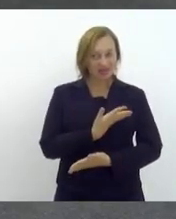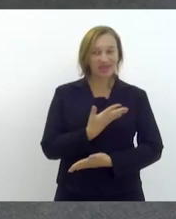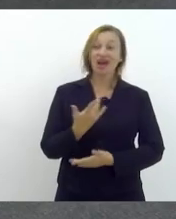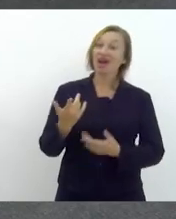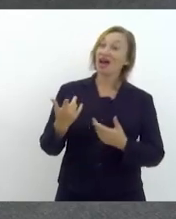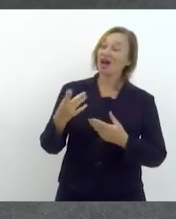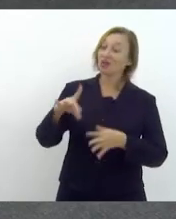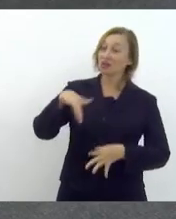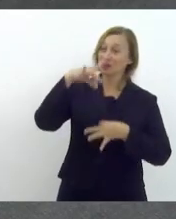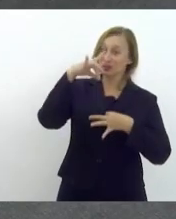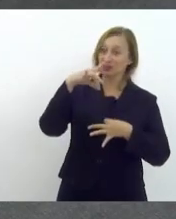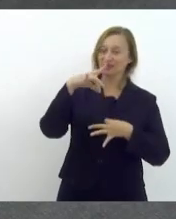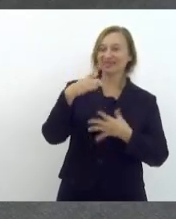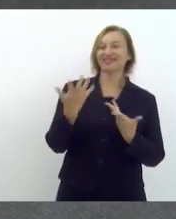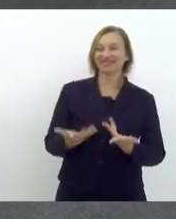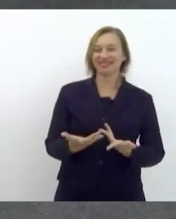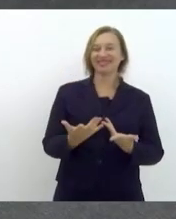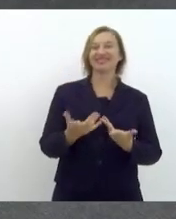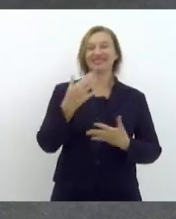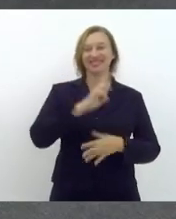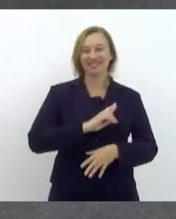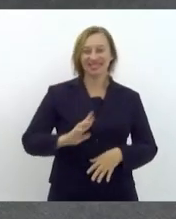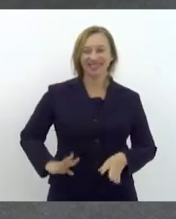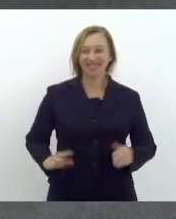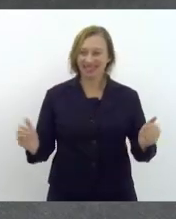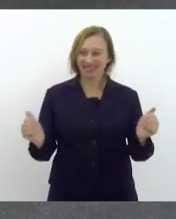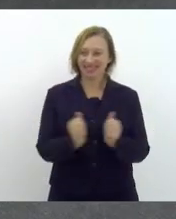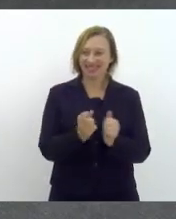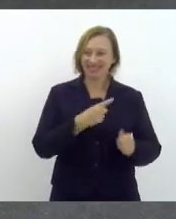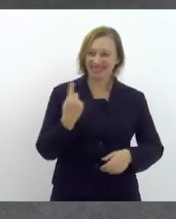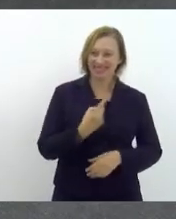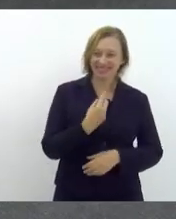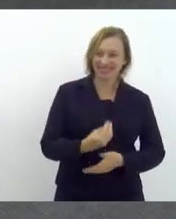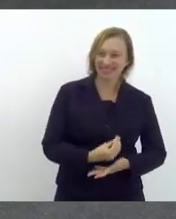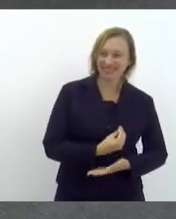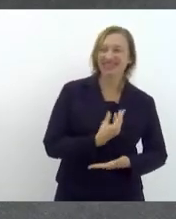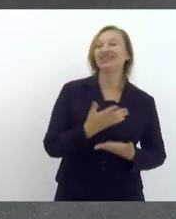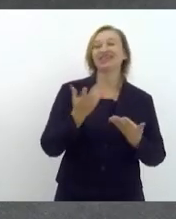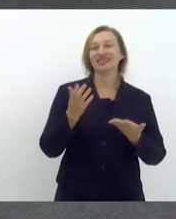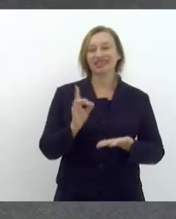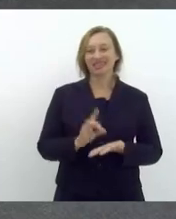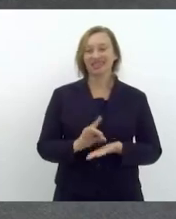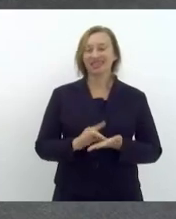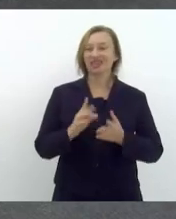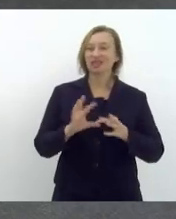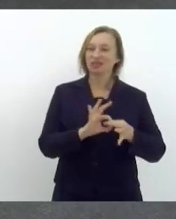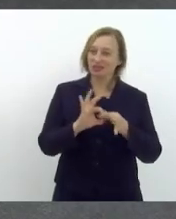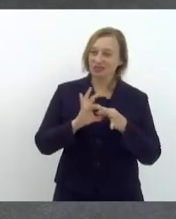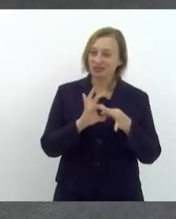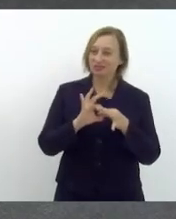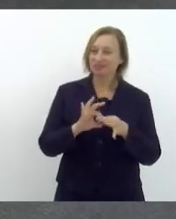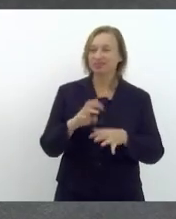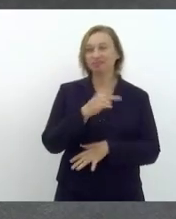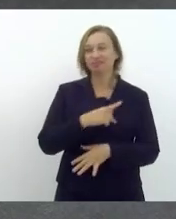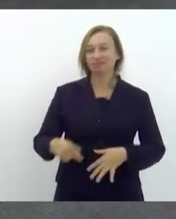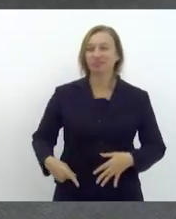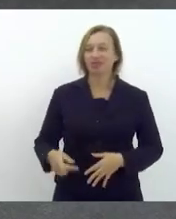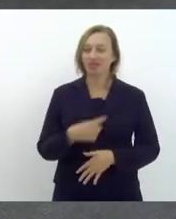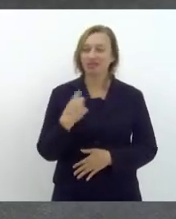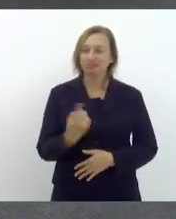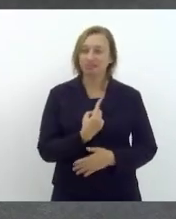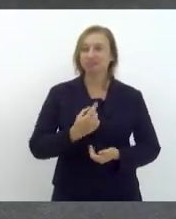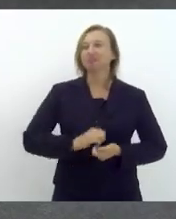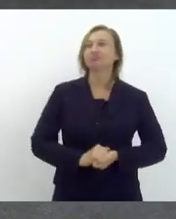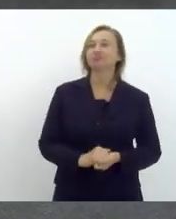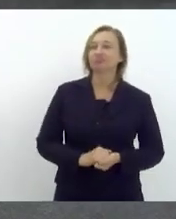Bacelar que baixa entre nós é isso nosso espírito santo estamos todos unidos ao nosso Presidente muito bem presidente